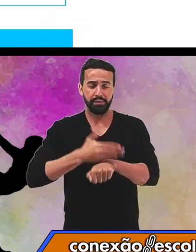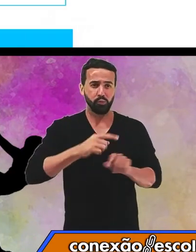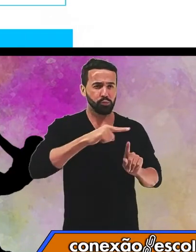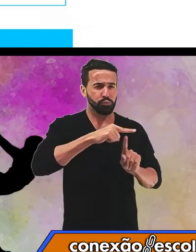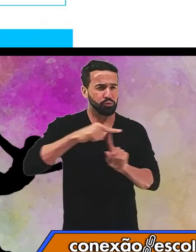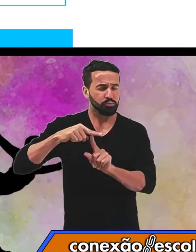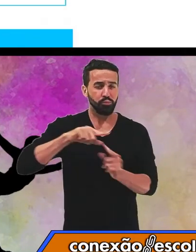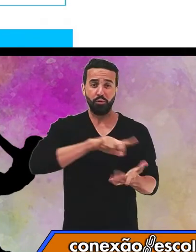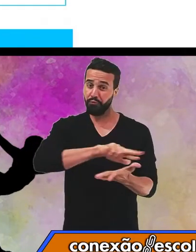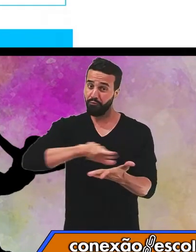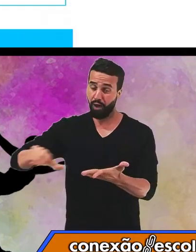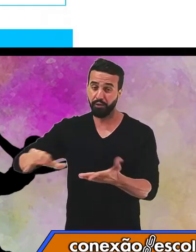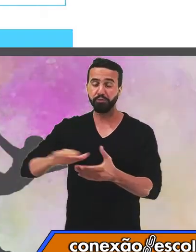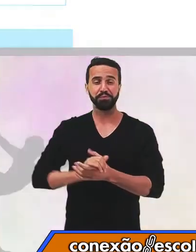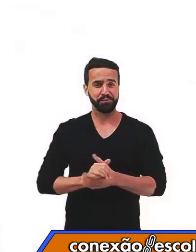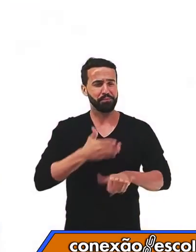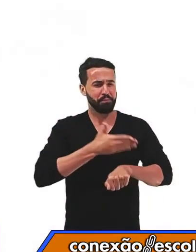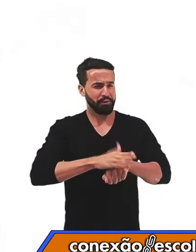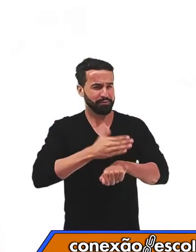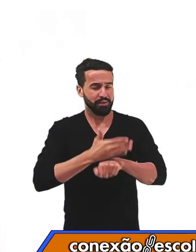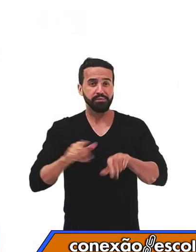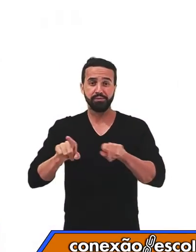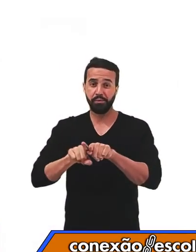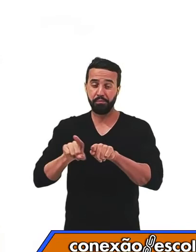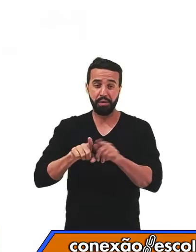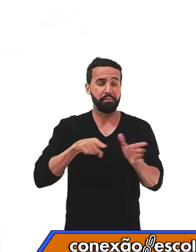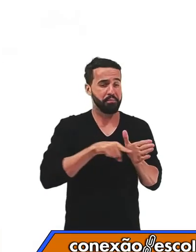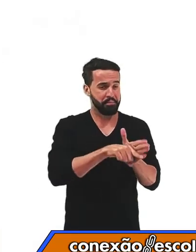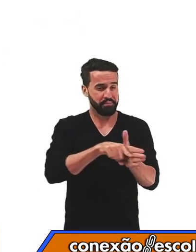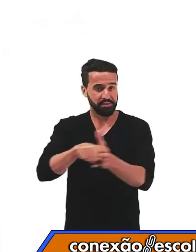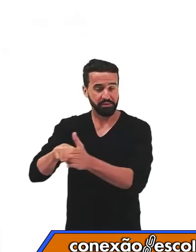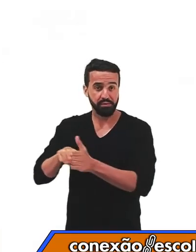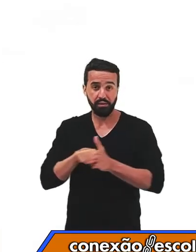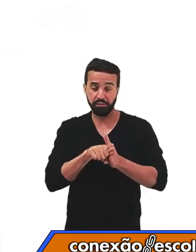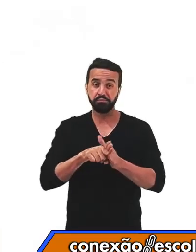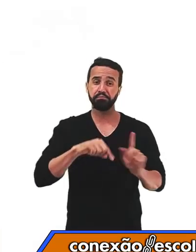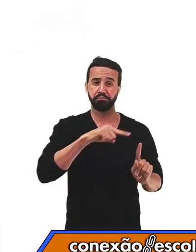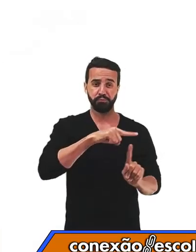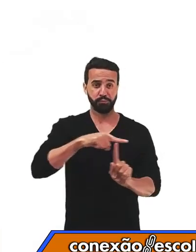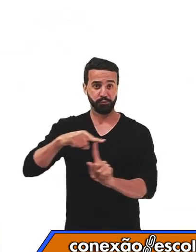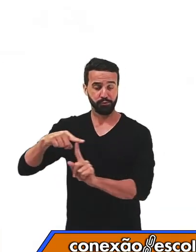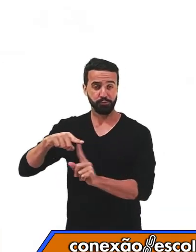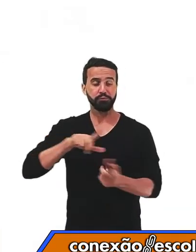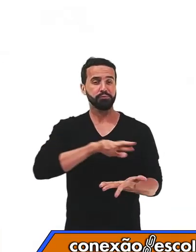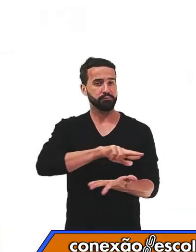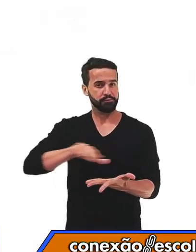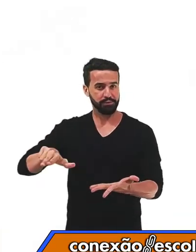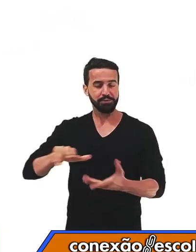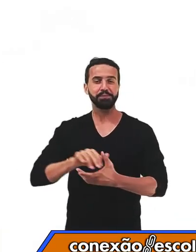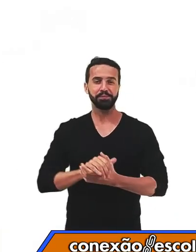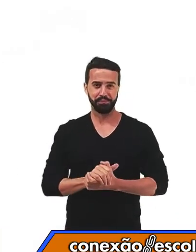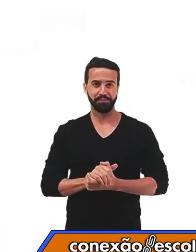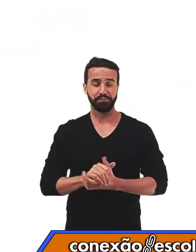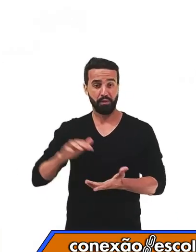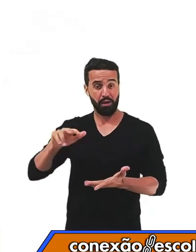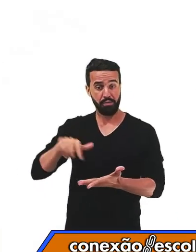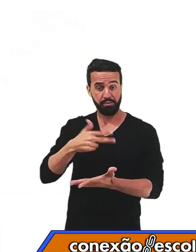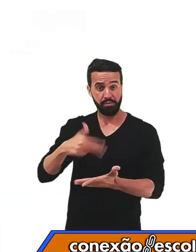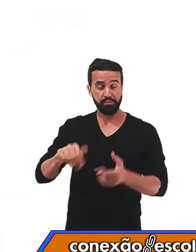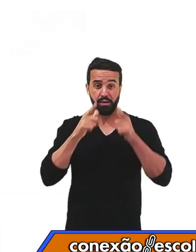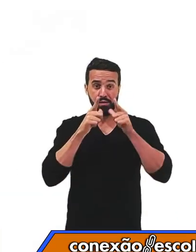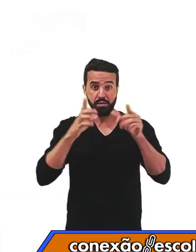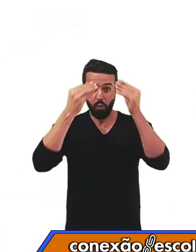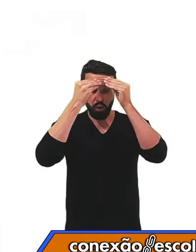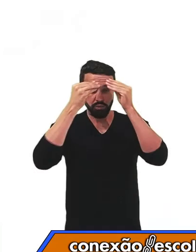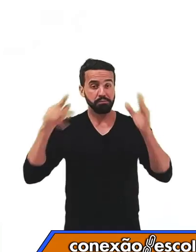diversificada, praticada e estudada, com diversas modalidades diferentes. A dança possui uma linguagem